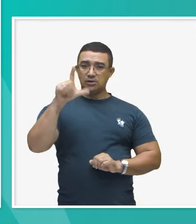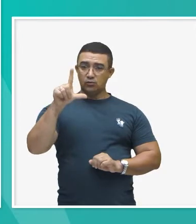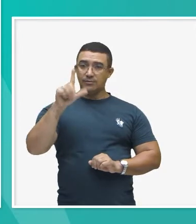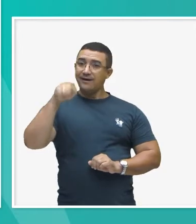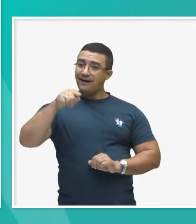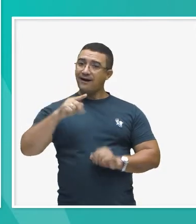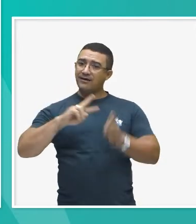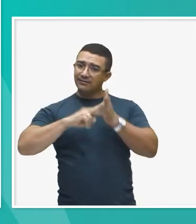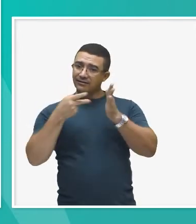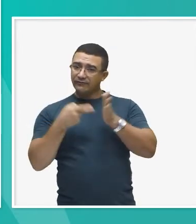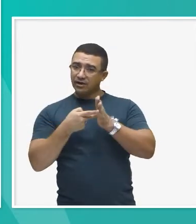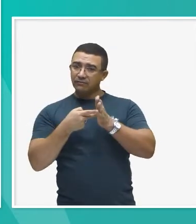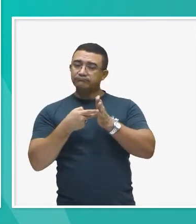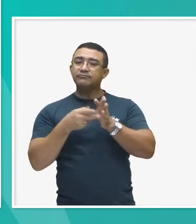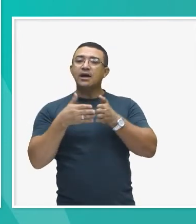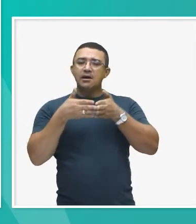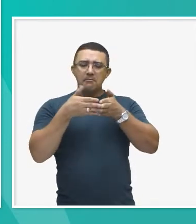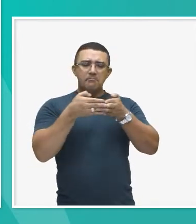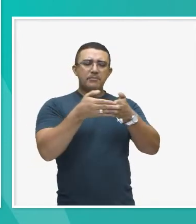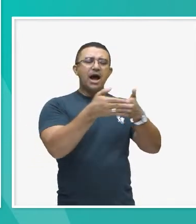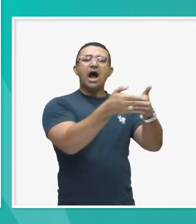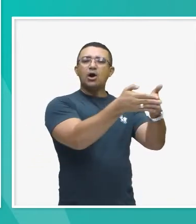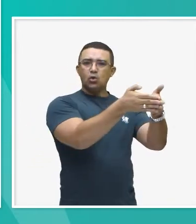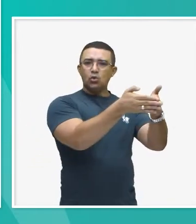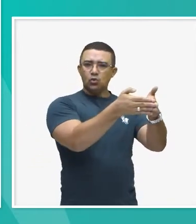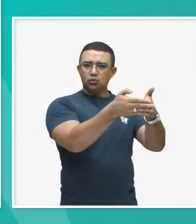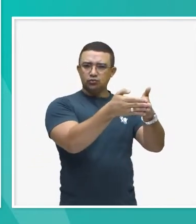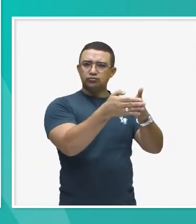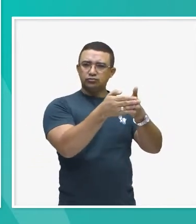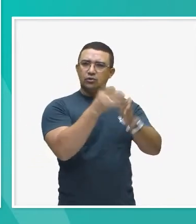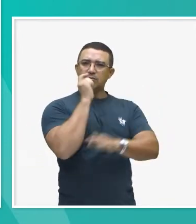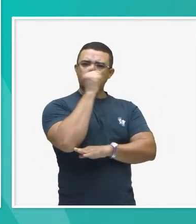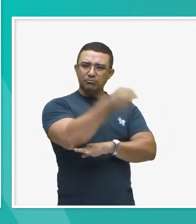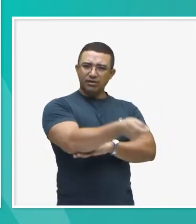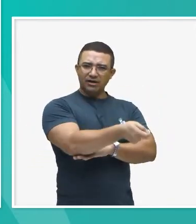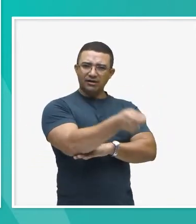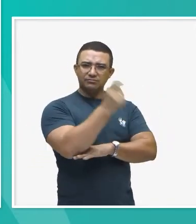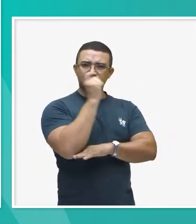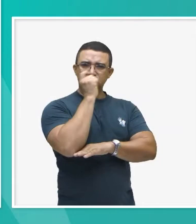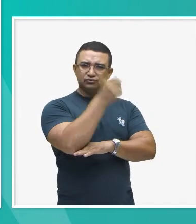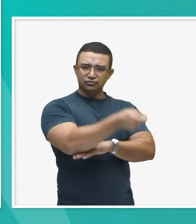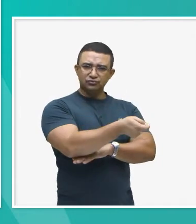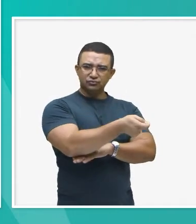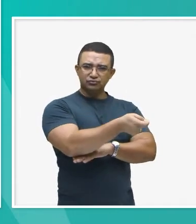é o que está aparecendo para vocês aí nessa imagem. Fishing vessel,